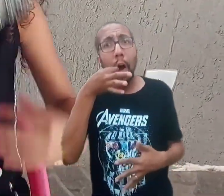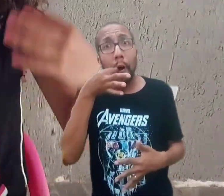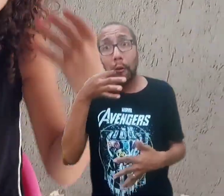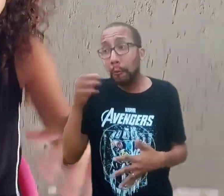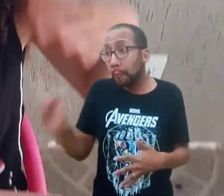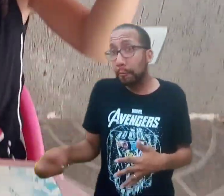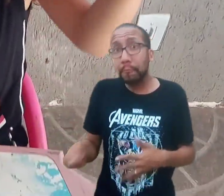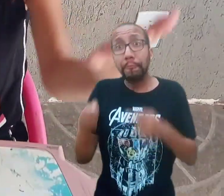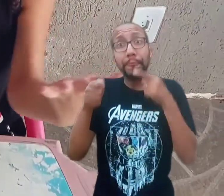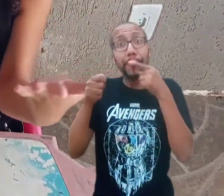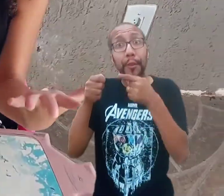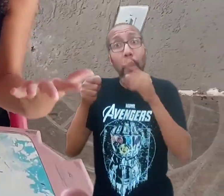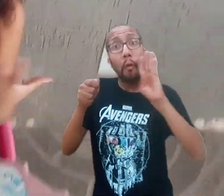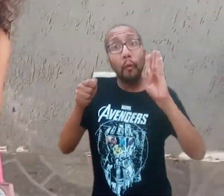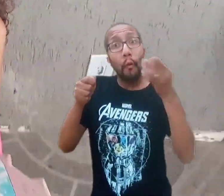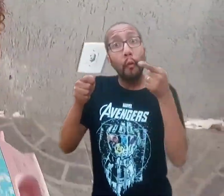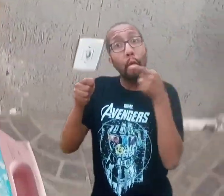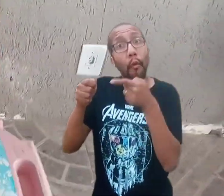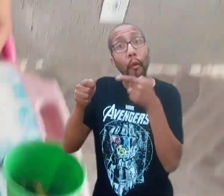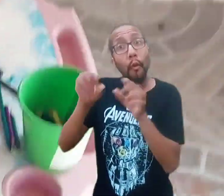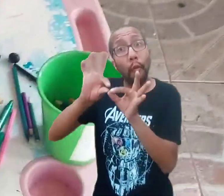mesmo. Funciona!